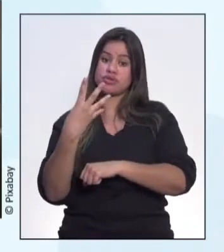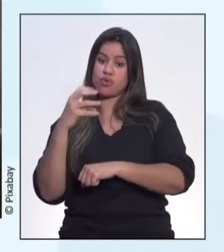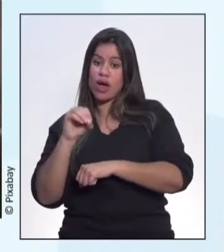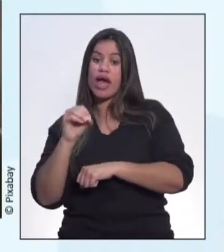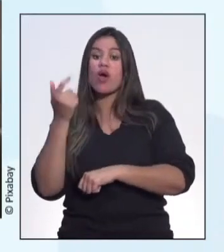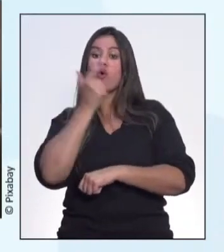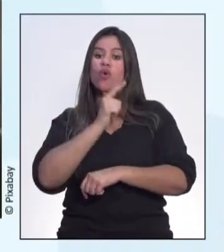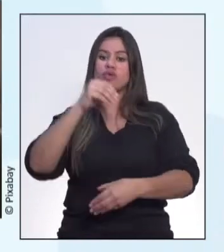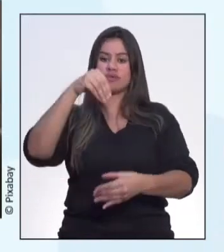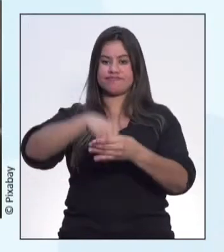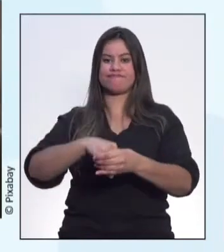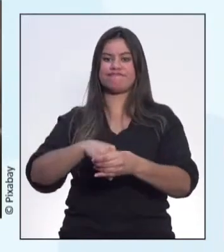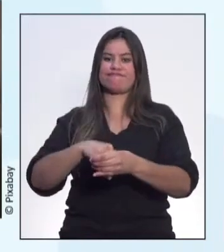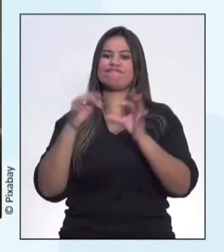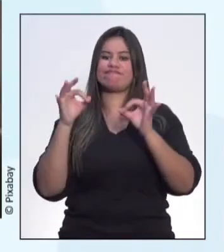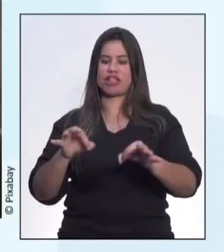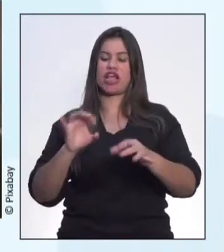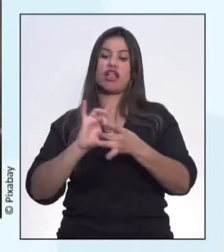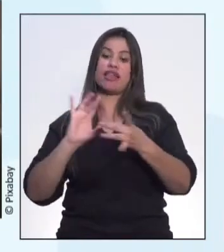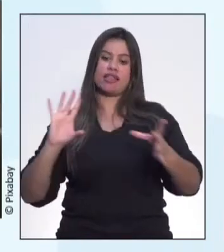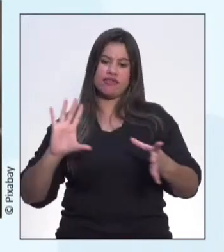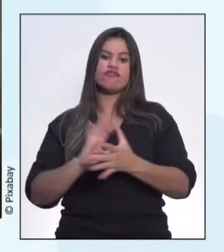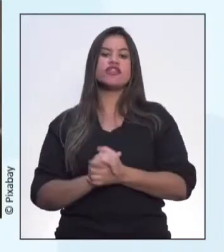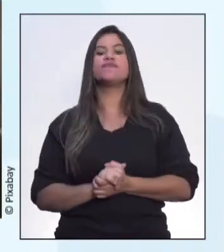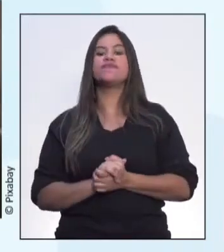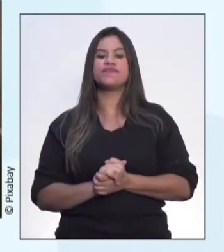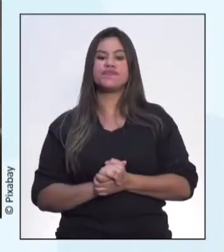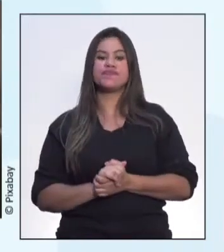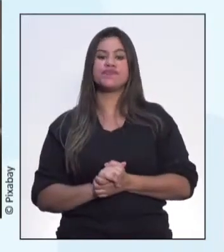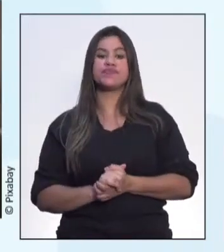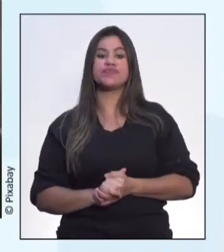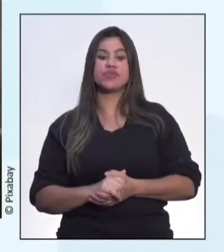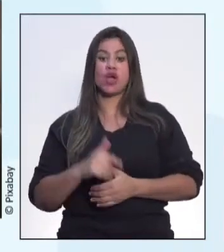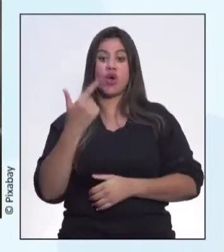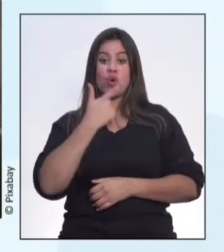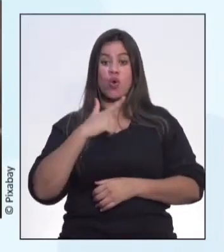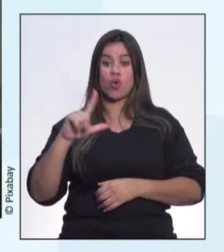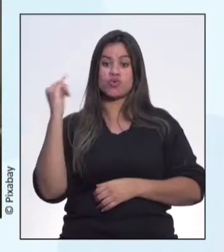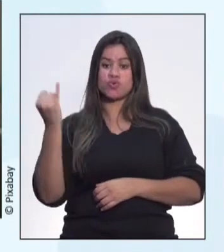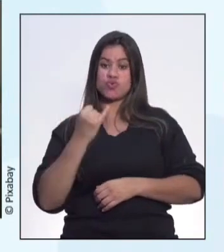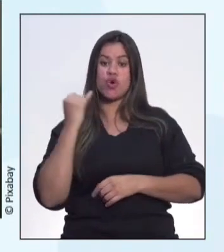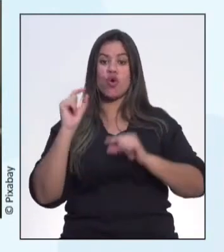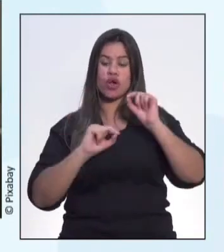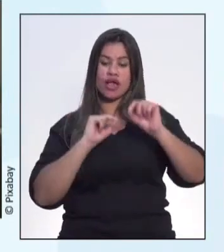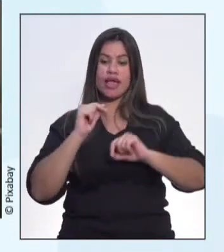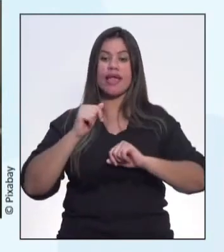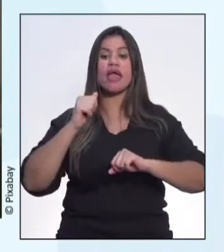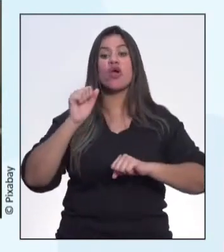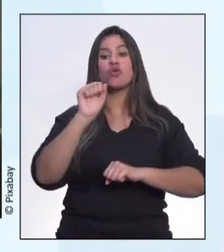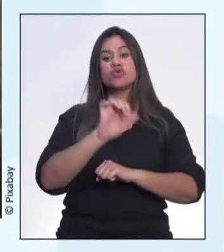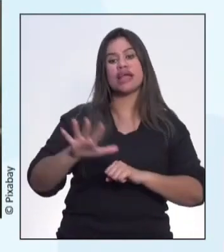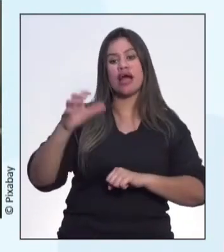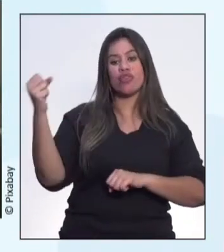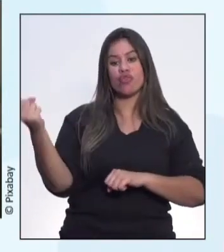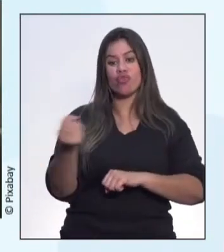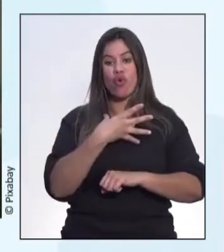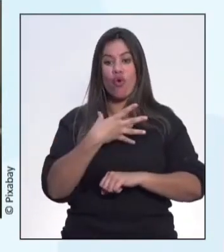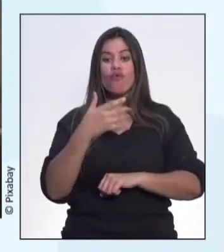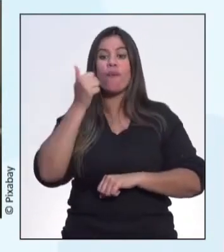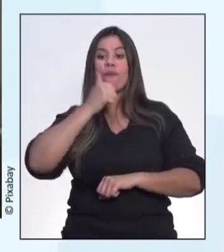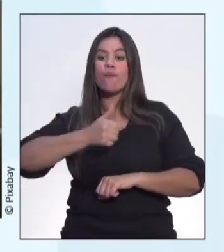direito de voto. Uma coisa interessante é que, no período do Estado Novo, as mulheres foram proibidas de